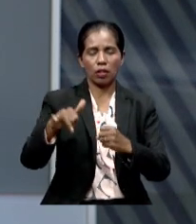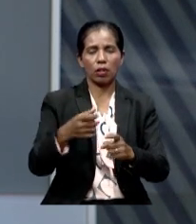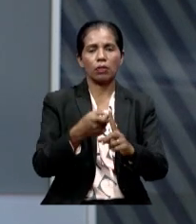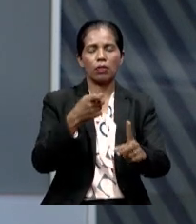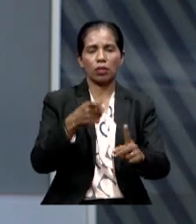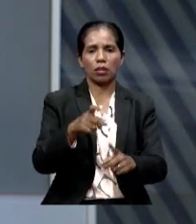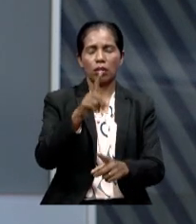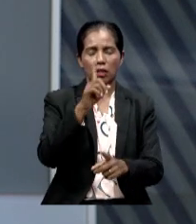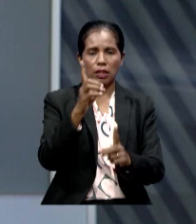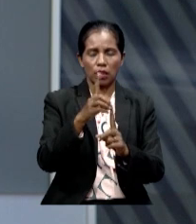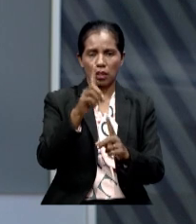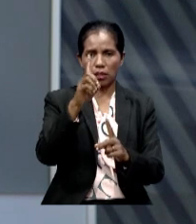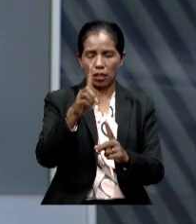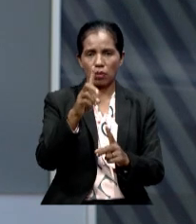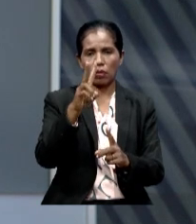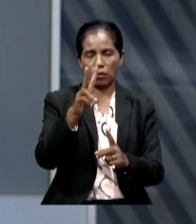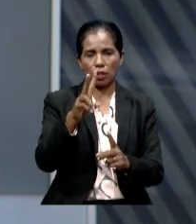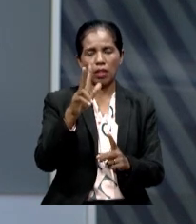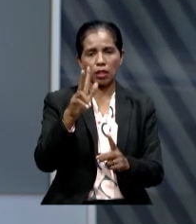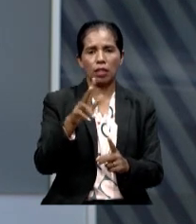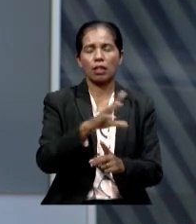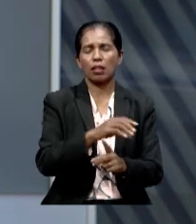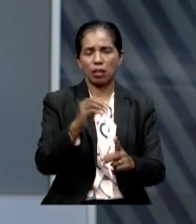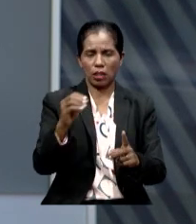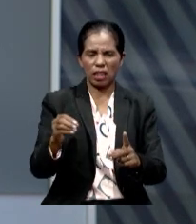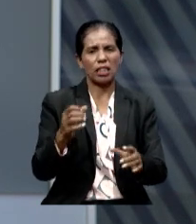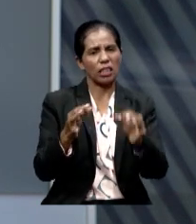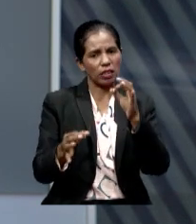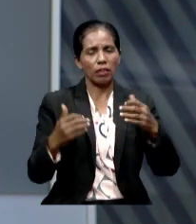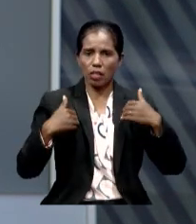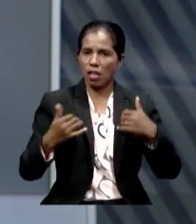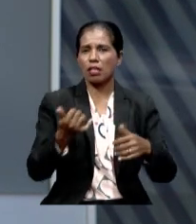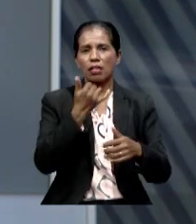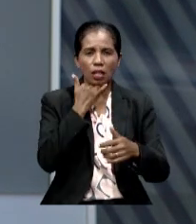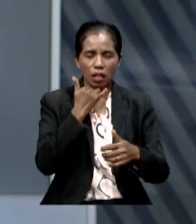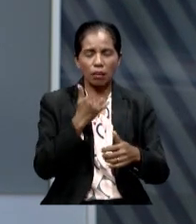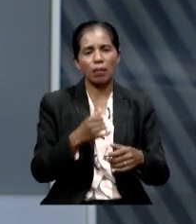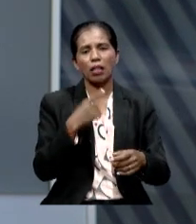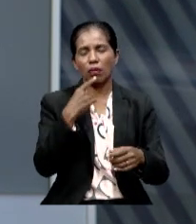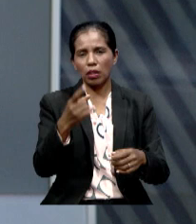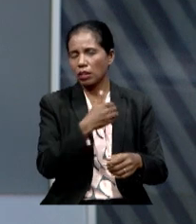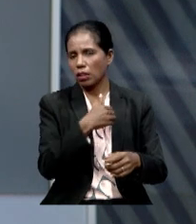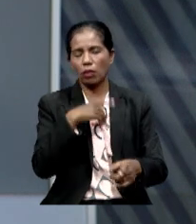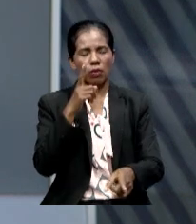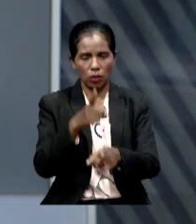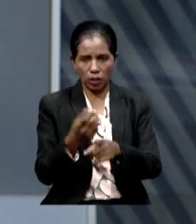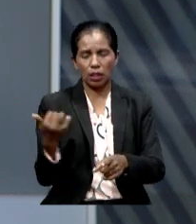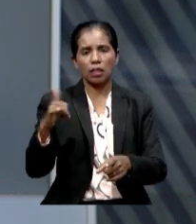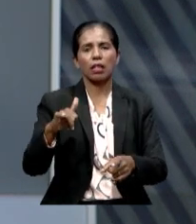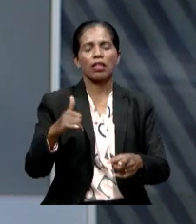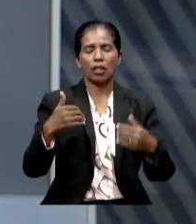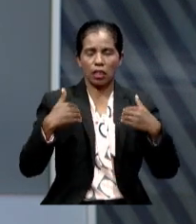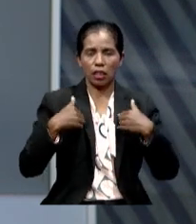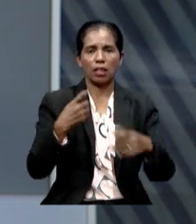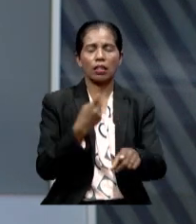1/17, Carik e a questão Roma, né, a reclamação, o recorre para Roma, seria tempo